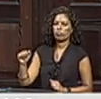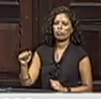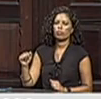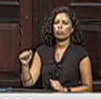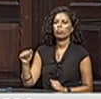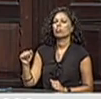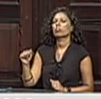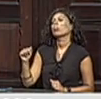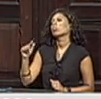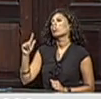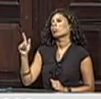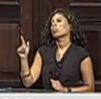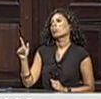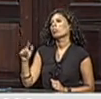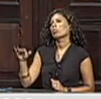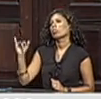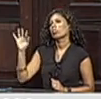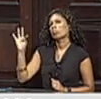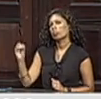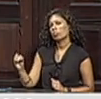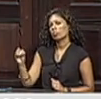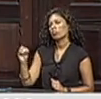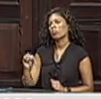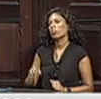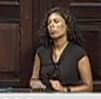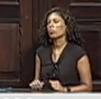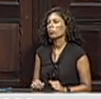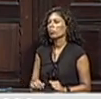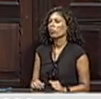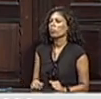Zeidan e Zito.